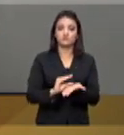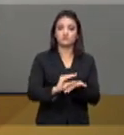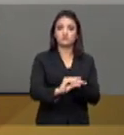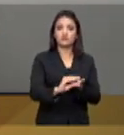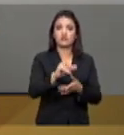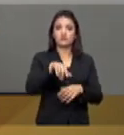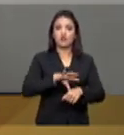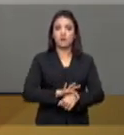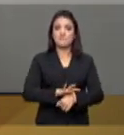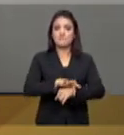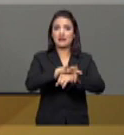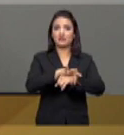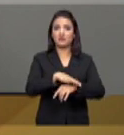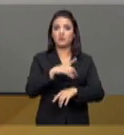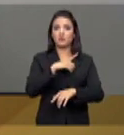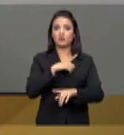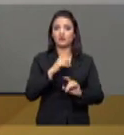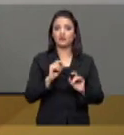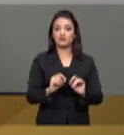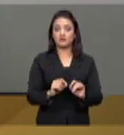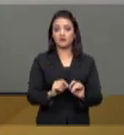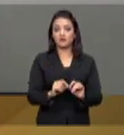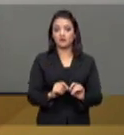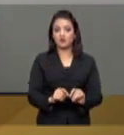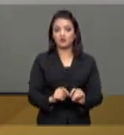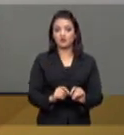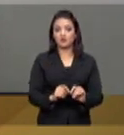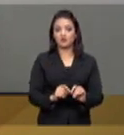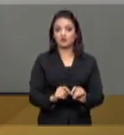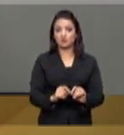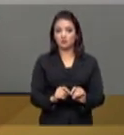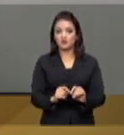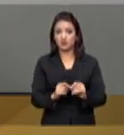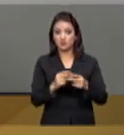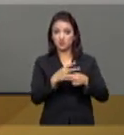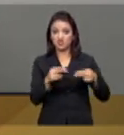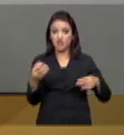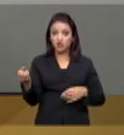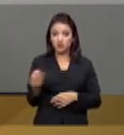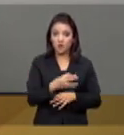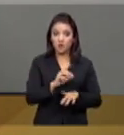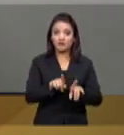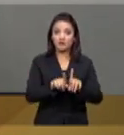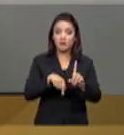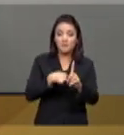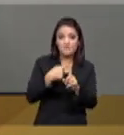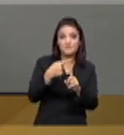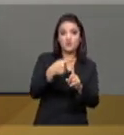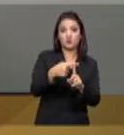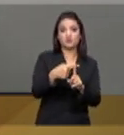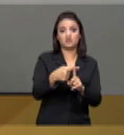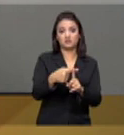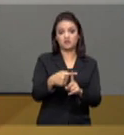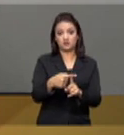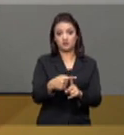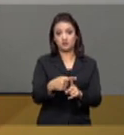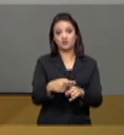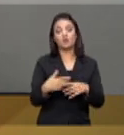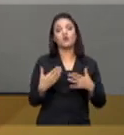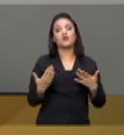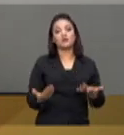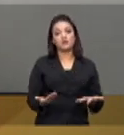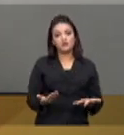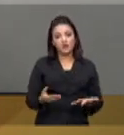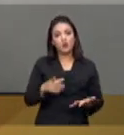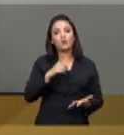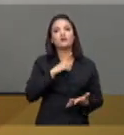patrimônio da condição, na condição de elemento novo e positivo, sem reservas ou condições. Essa inteligência